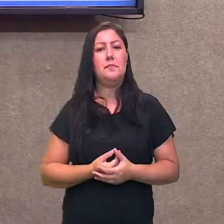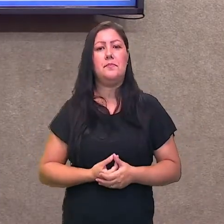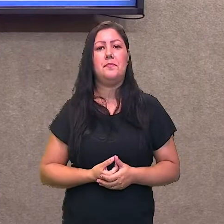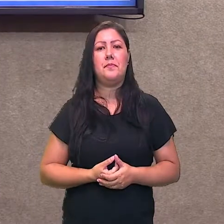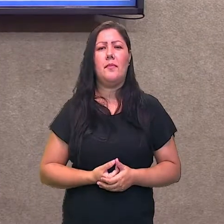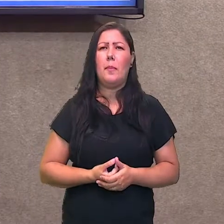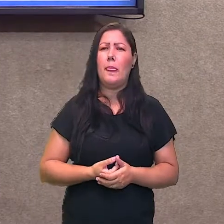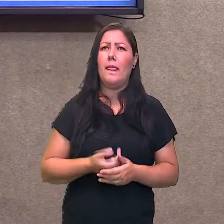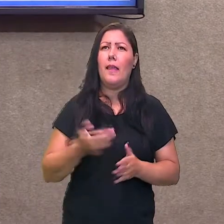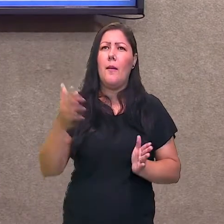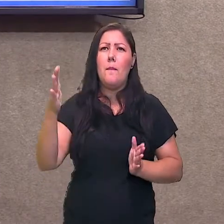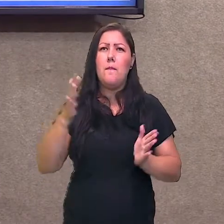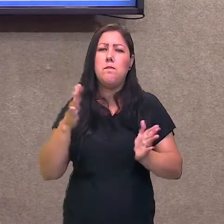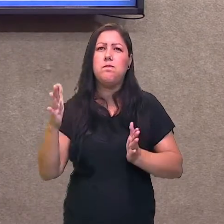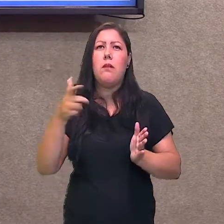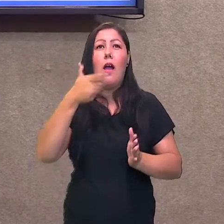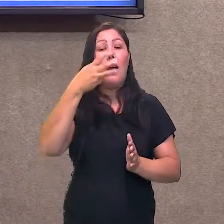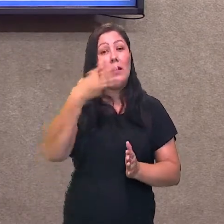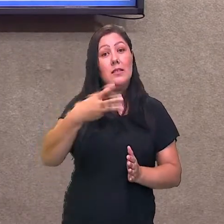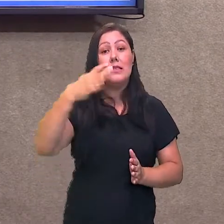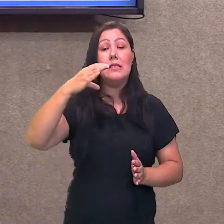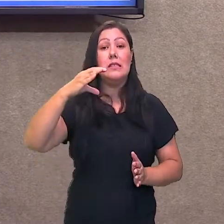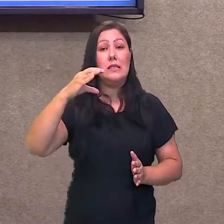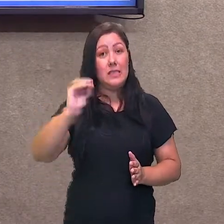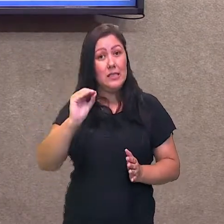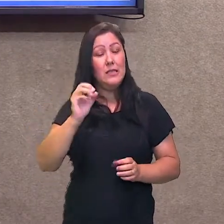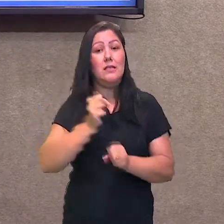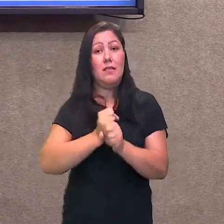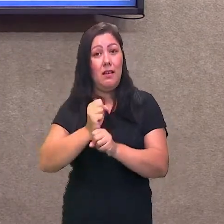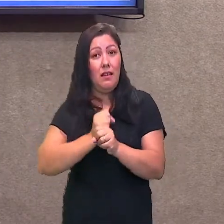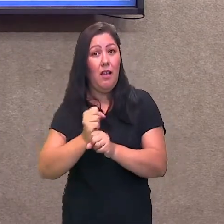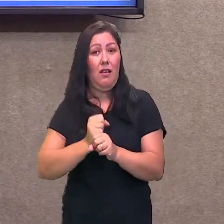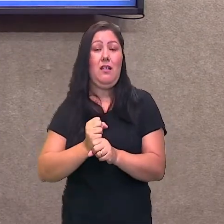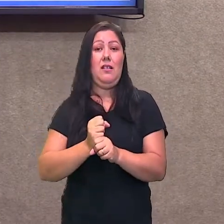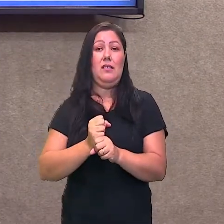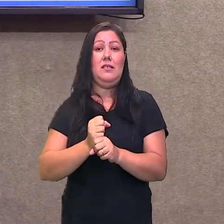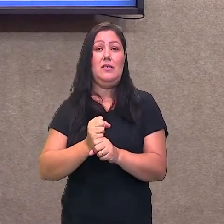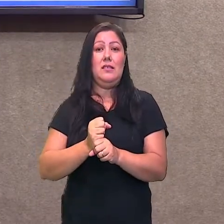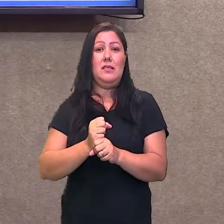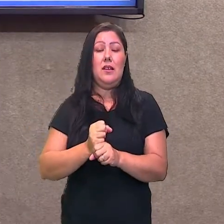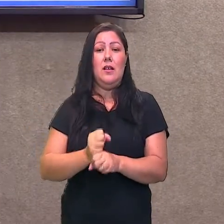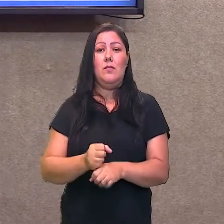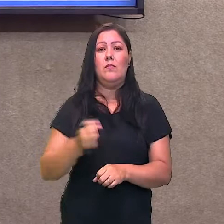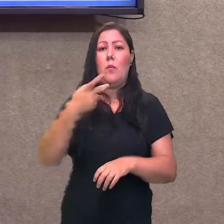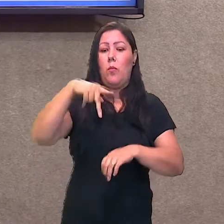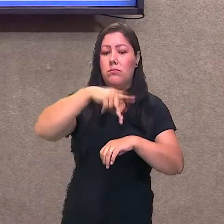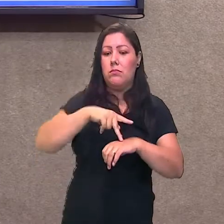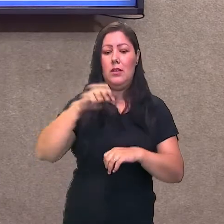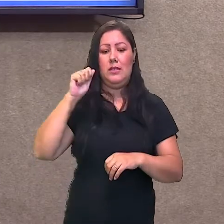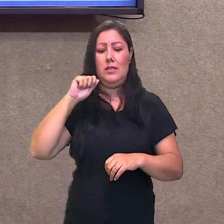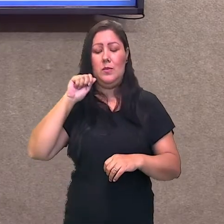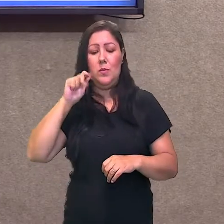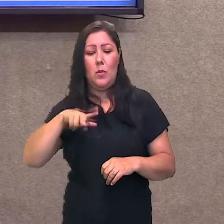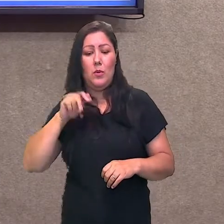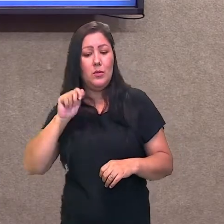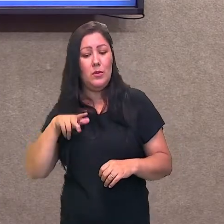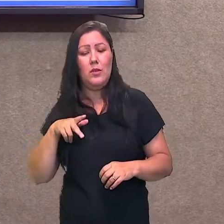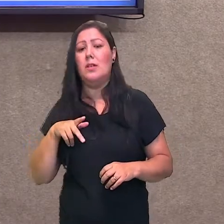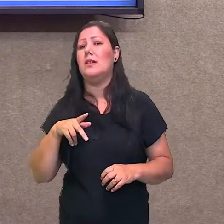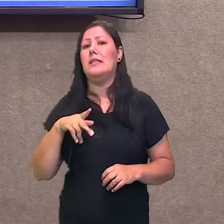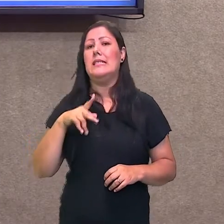Por 30 anos, Portugal não se estabeleceu aqui. Vai na história. Só que aí o que acontece?